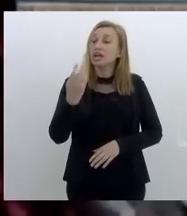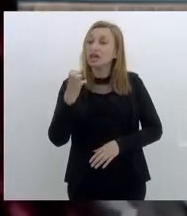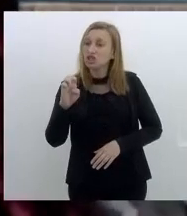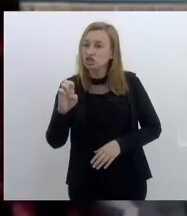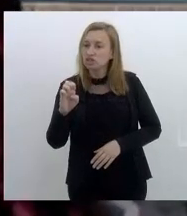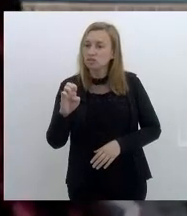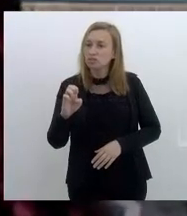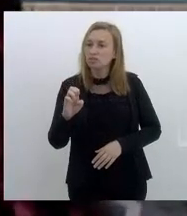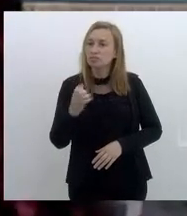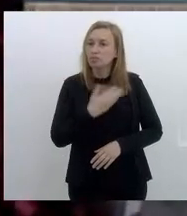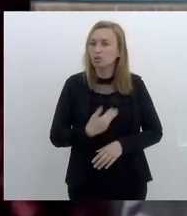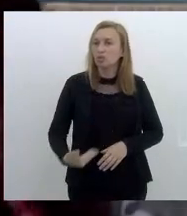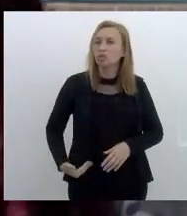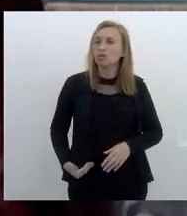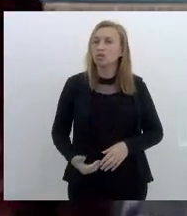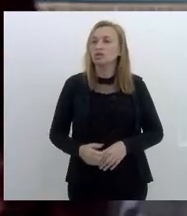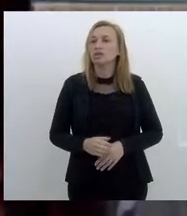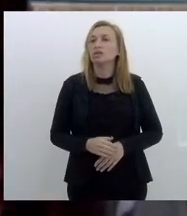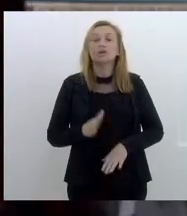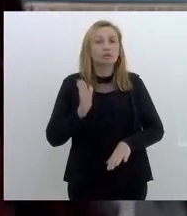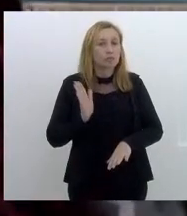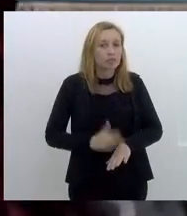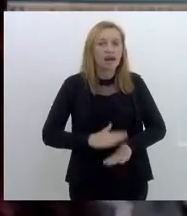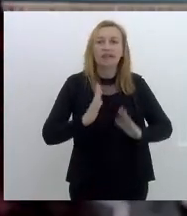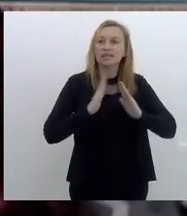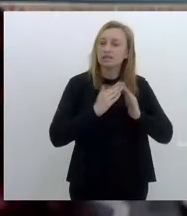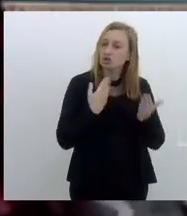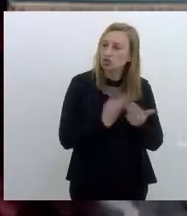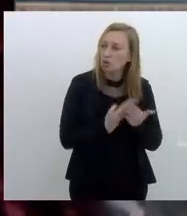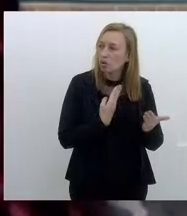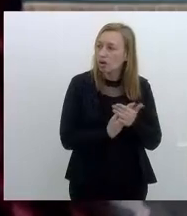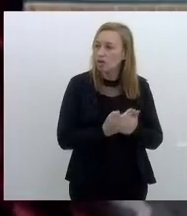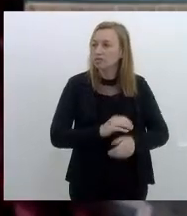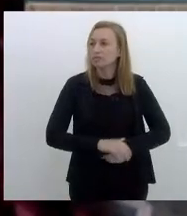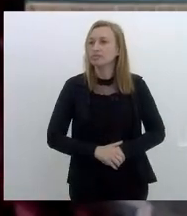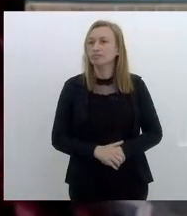pública e o mais escolas